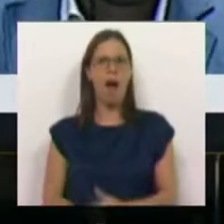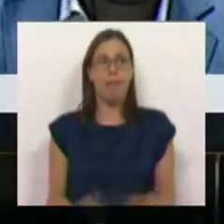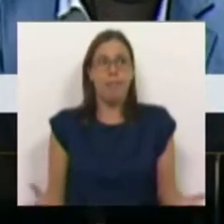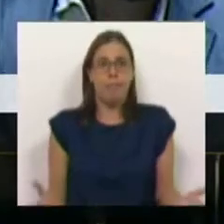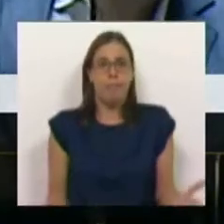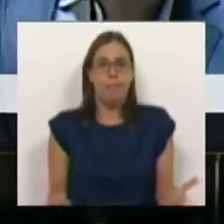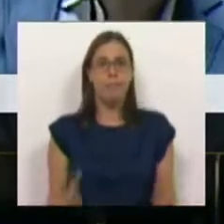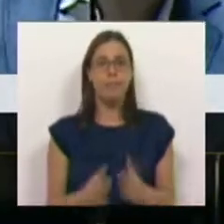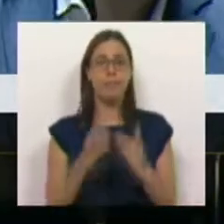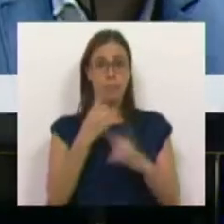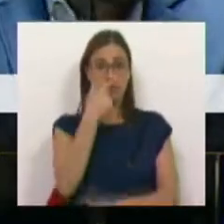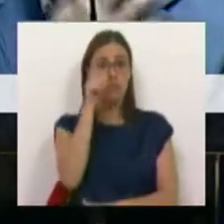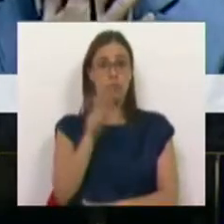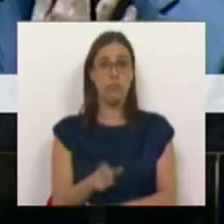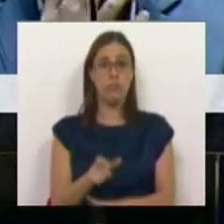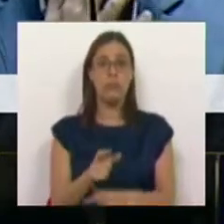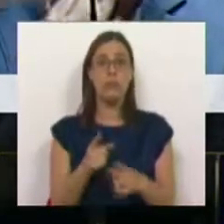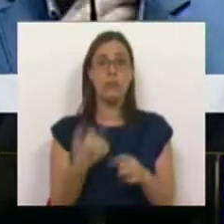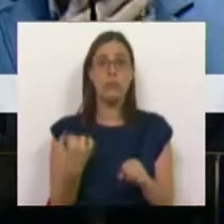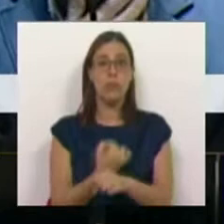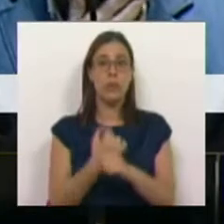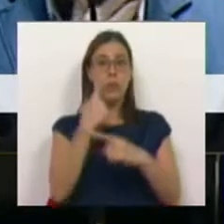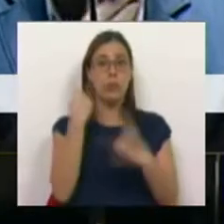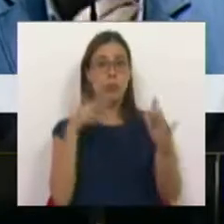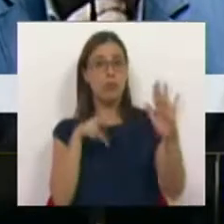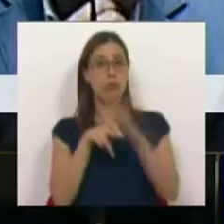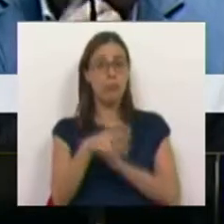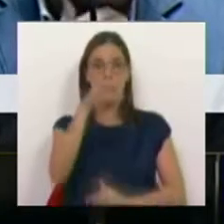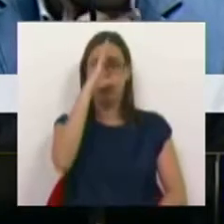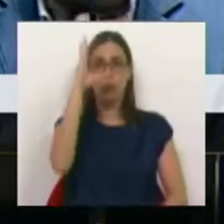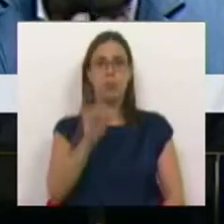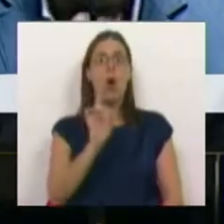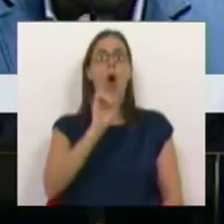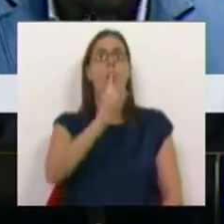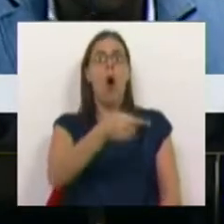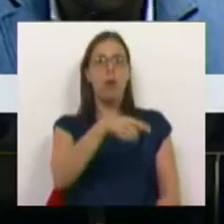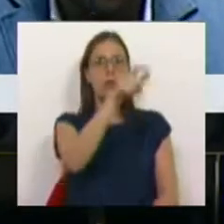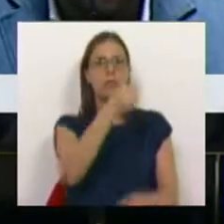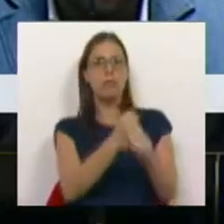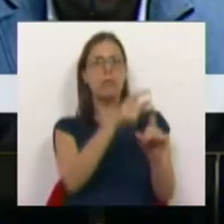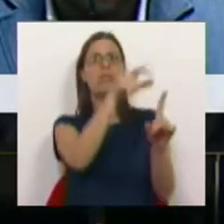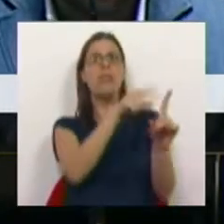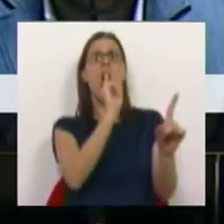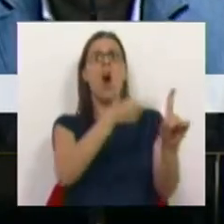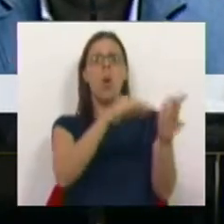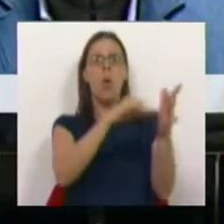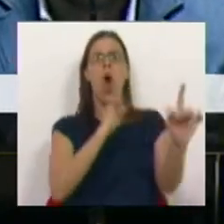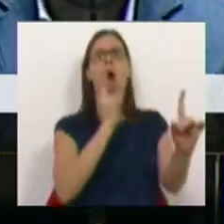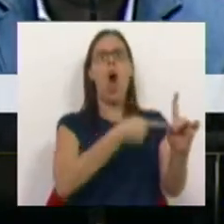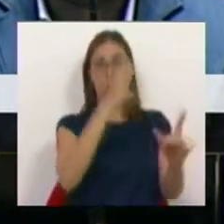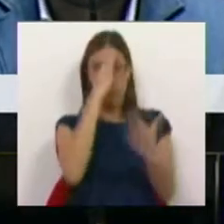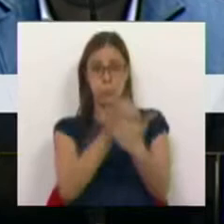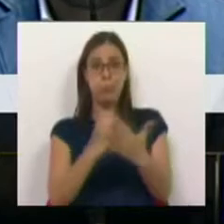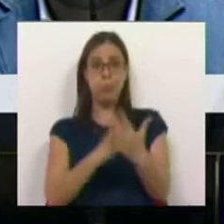de, quando um cidadão entra num serviço público, não sabe qual é o vínculo que esse trabalhador tem. E,